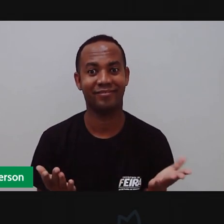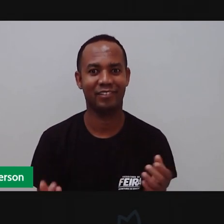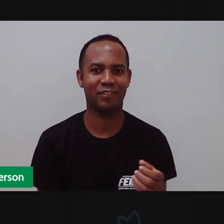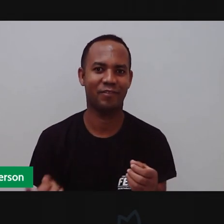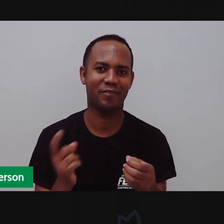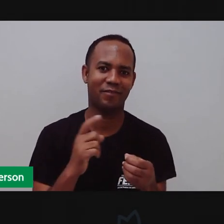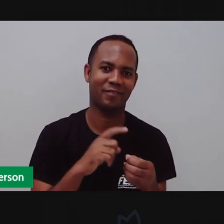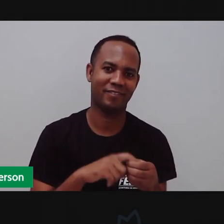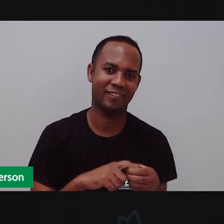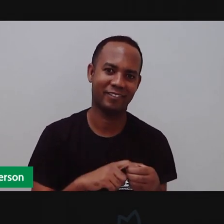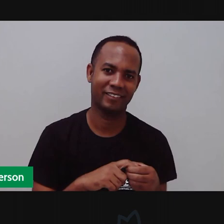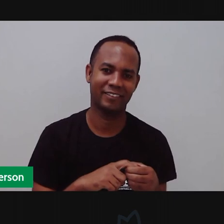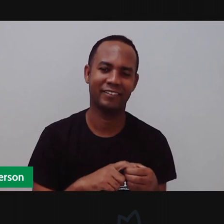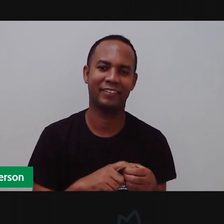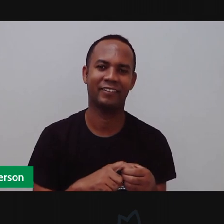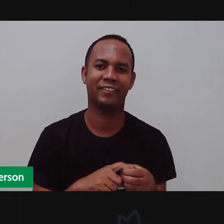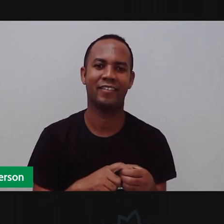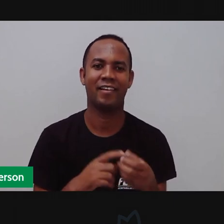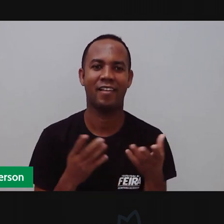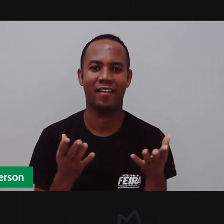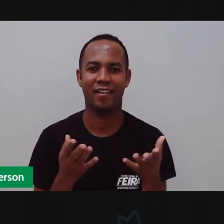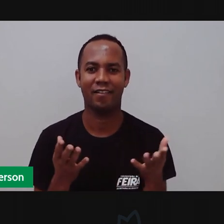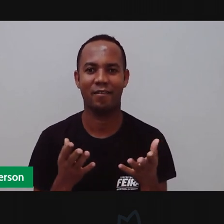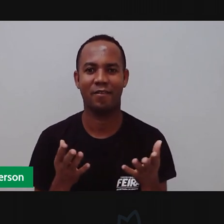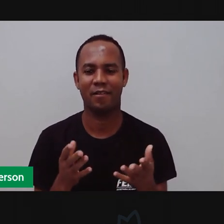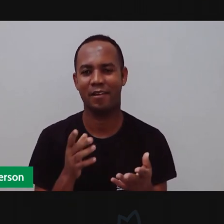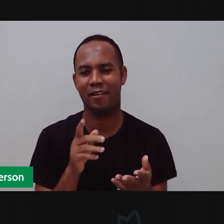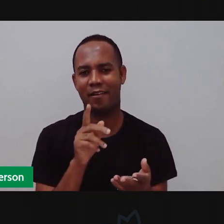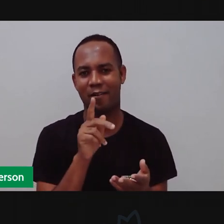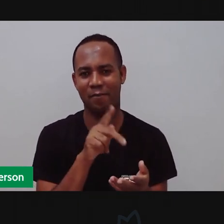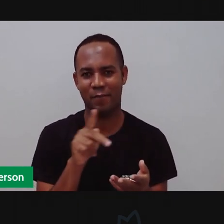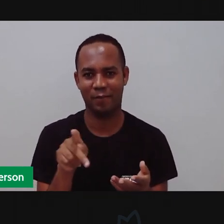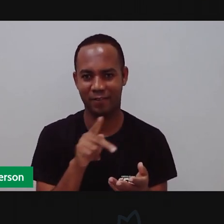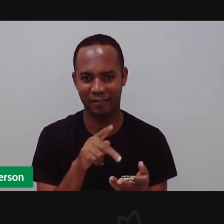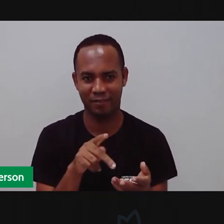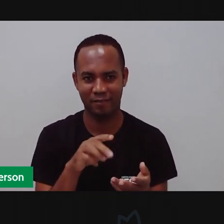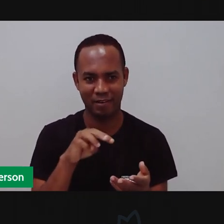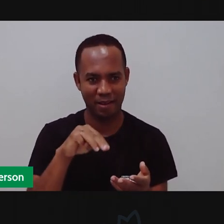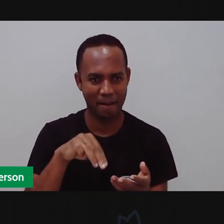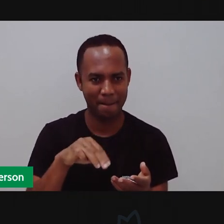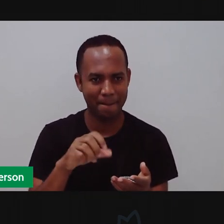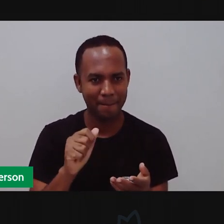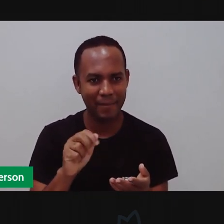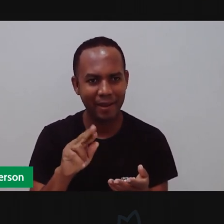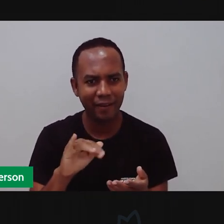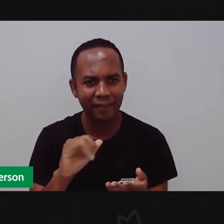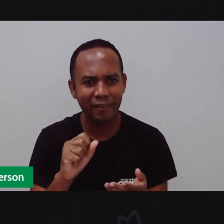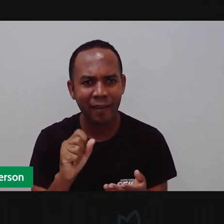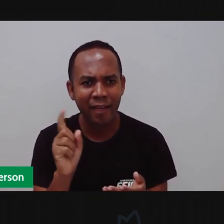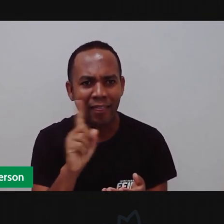Voltamos, gente. Obviamente, essa daqui não é para Maria, né? O cabelo até parece, mas essa aqui é